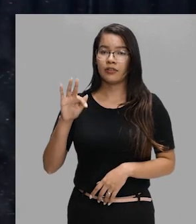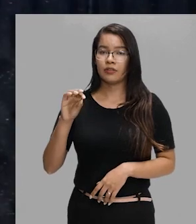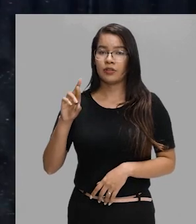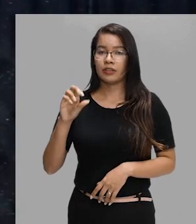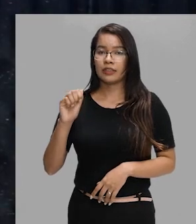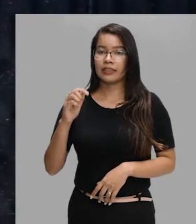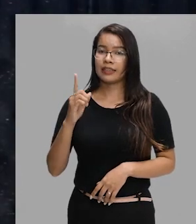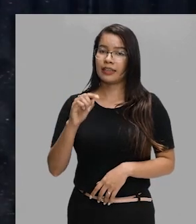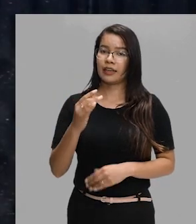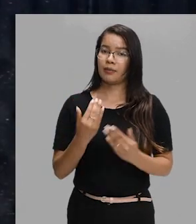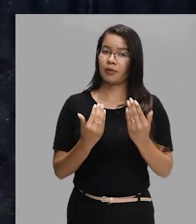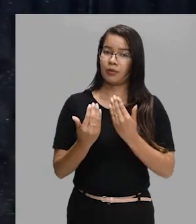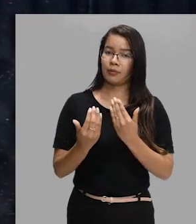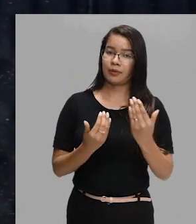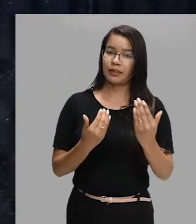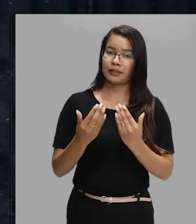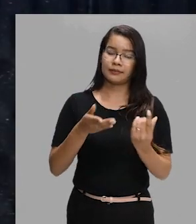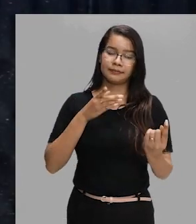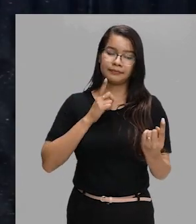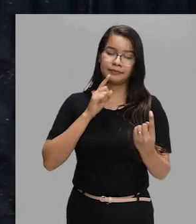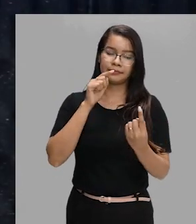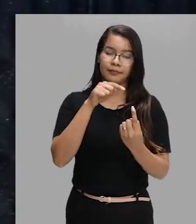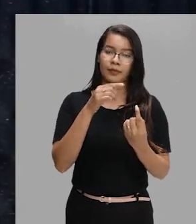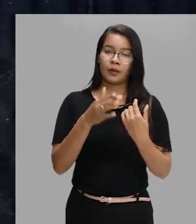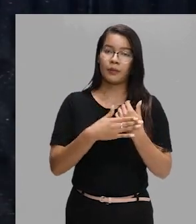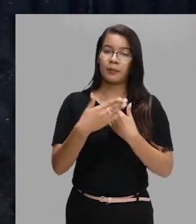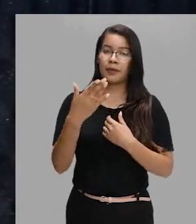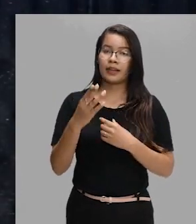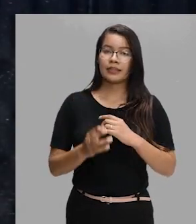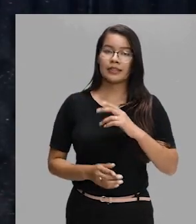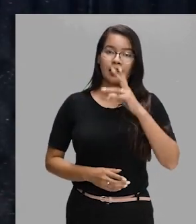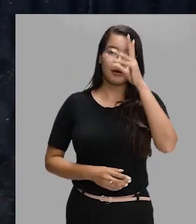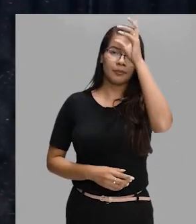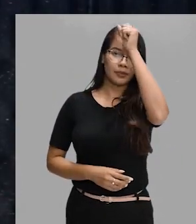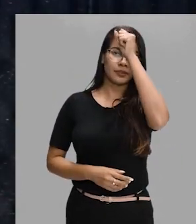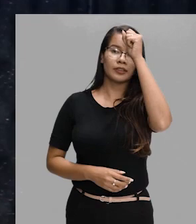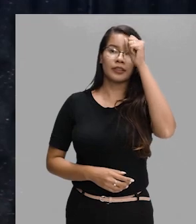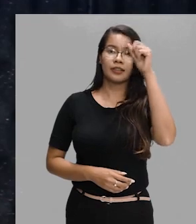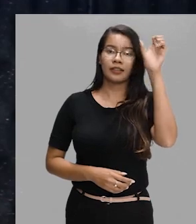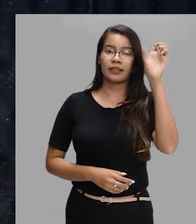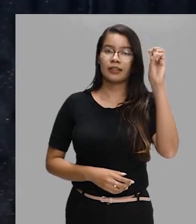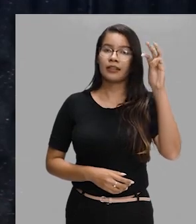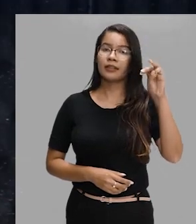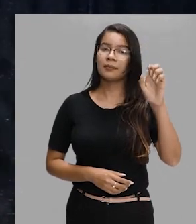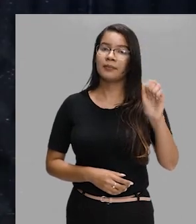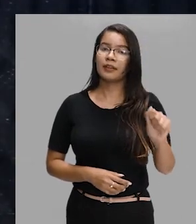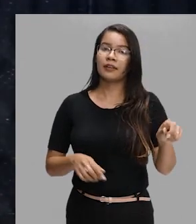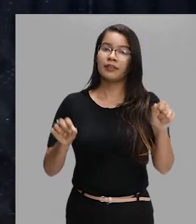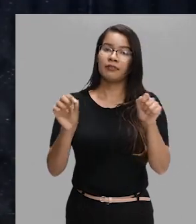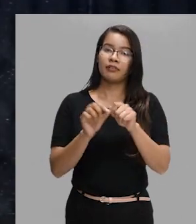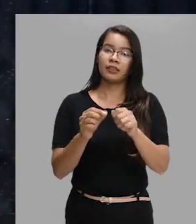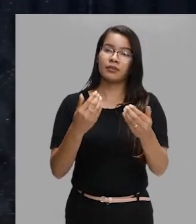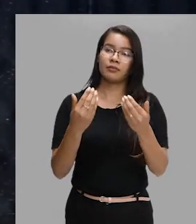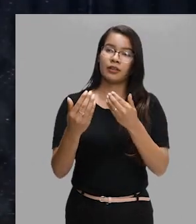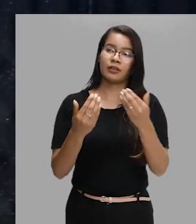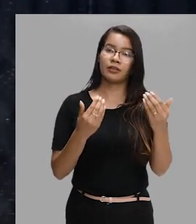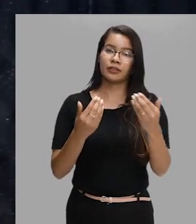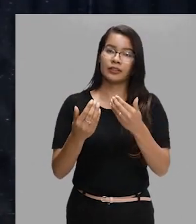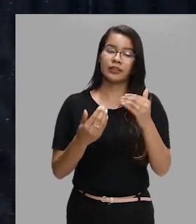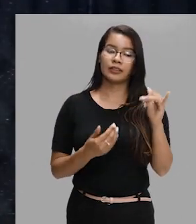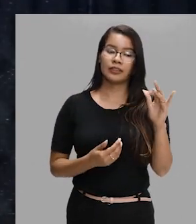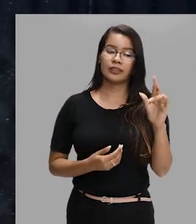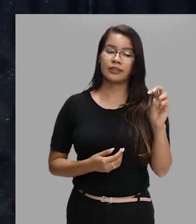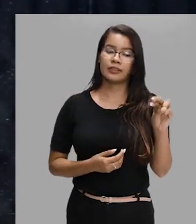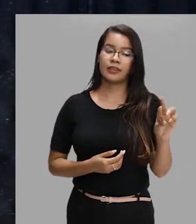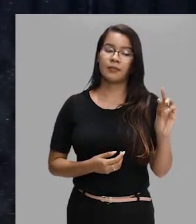comparação indireta. Então, mais rápida que a ema. Aqui ele faz uma comparação da Iracema com